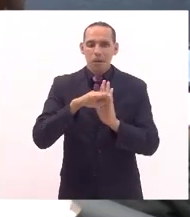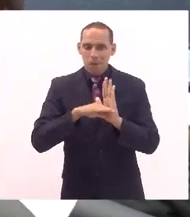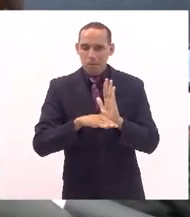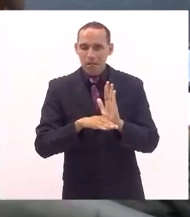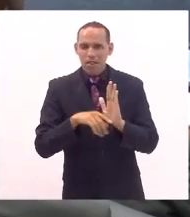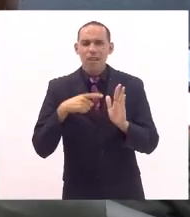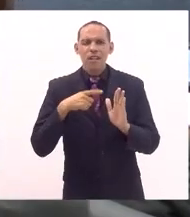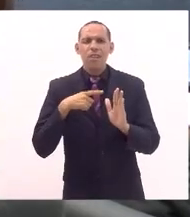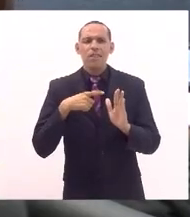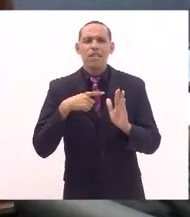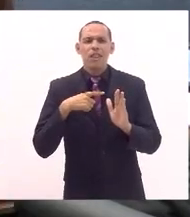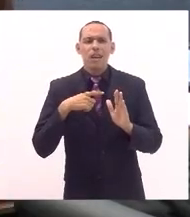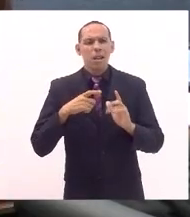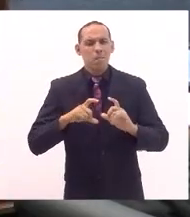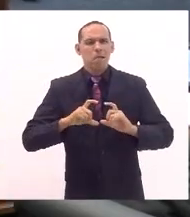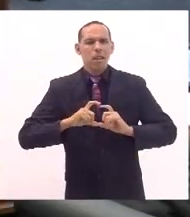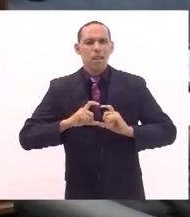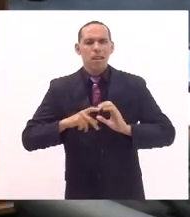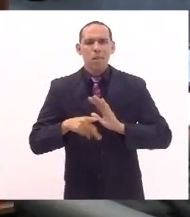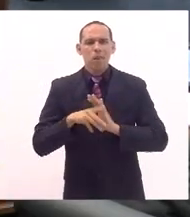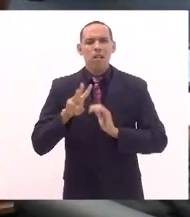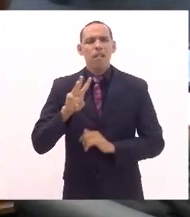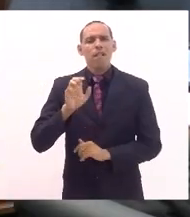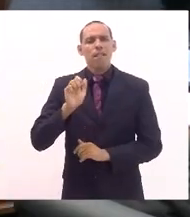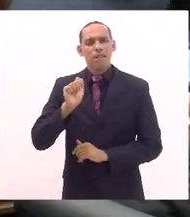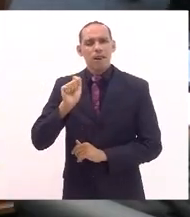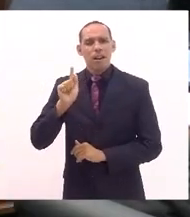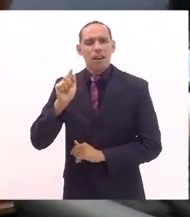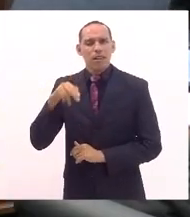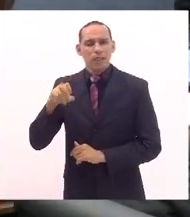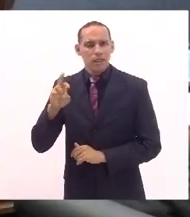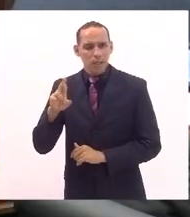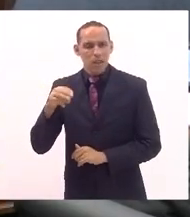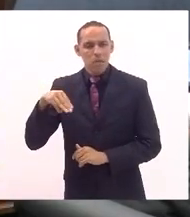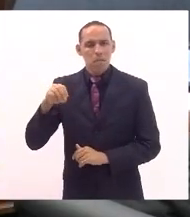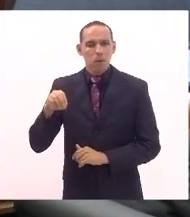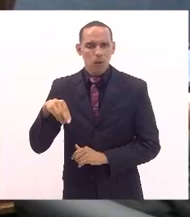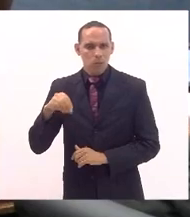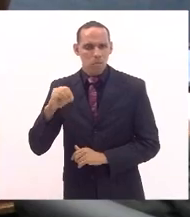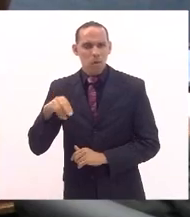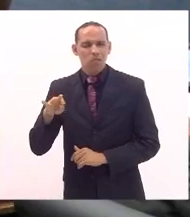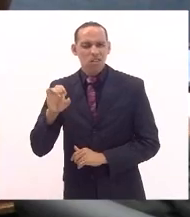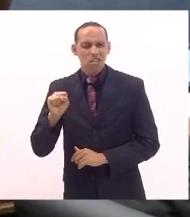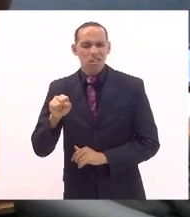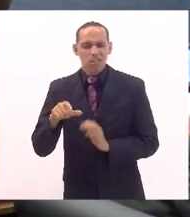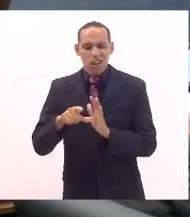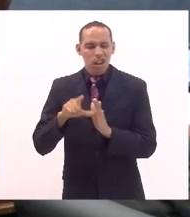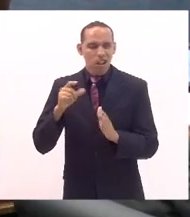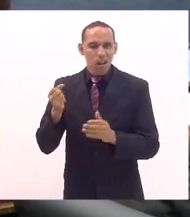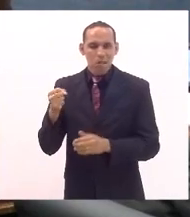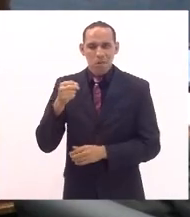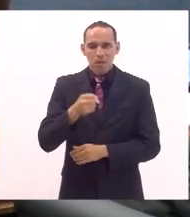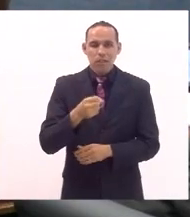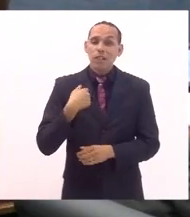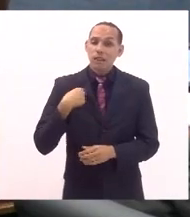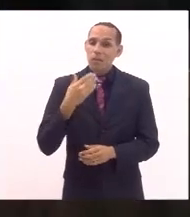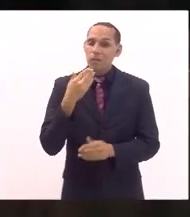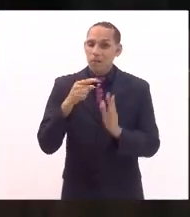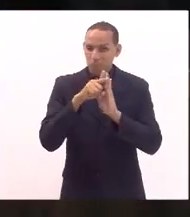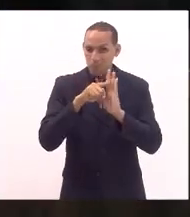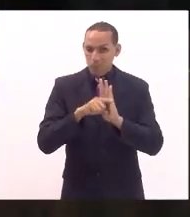tem uma medalha do Wagner Monte a livre vai ser um segundo coloca só medalha do Wagner antes e logo em seguida projeto aplicação